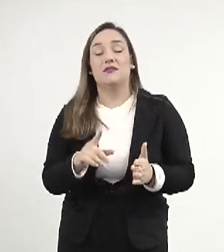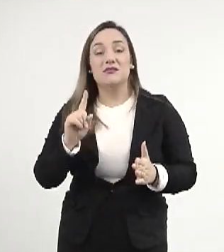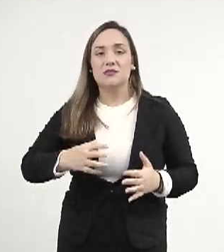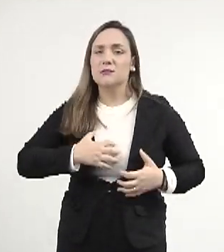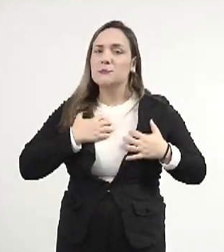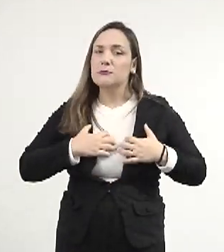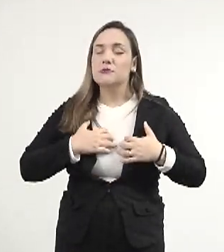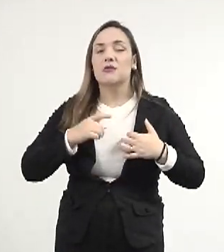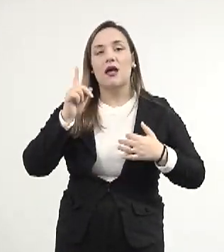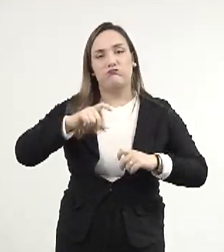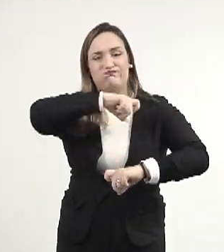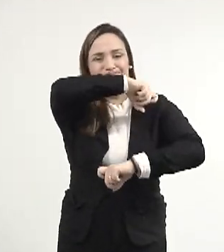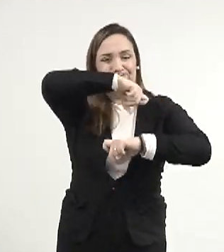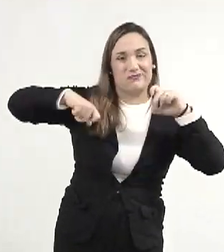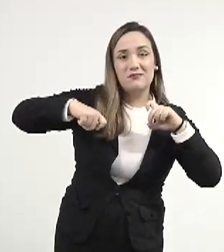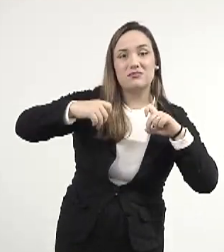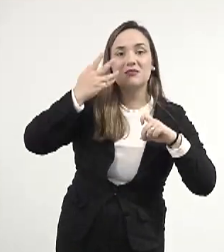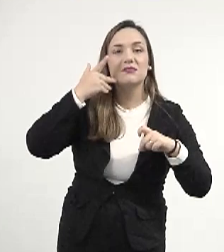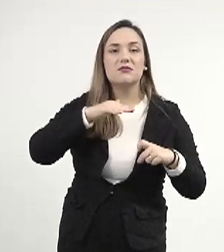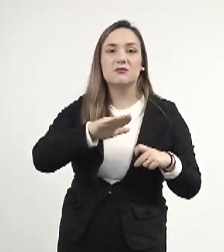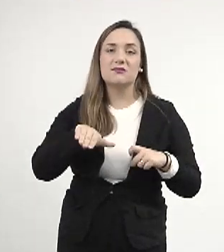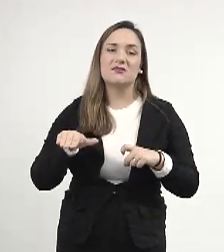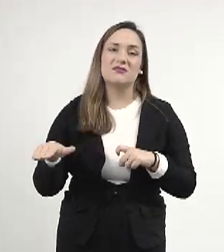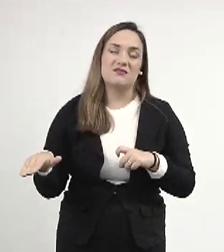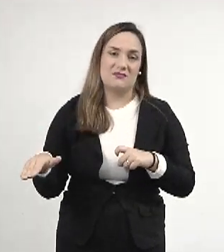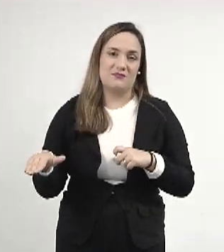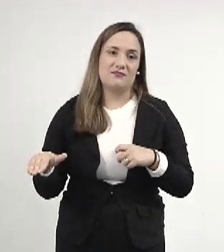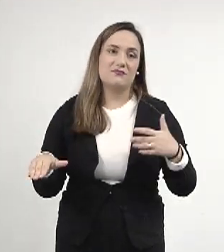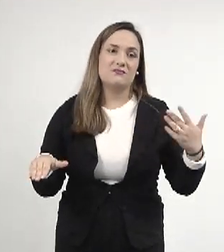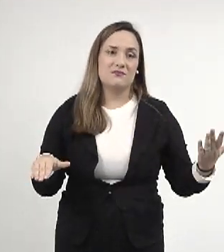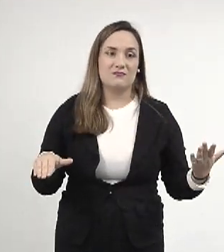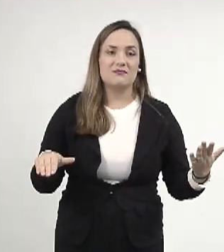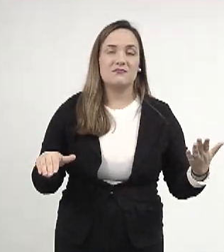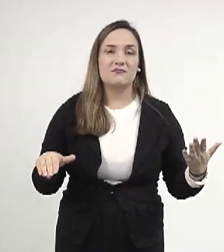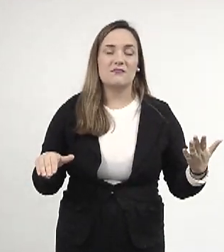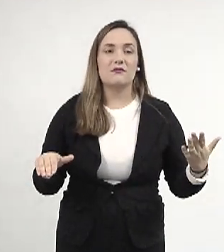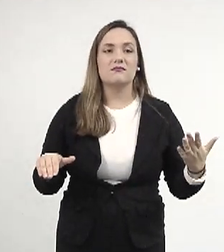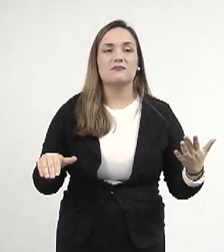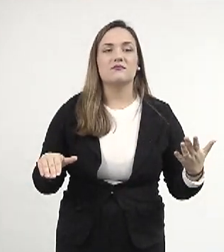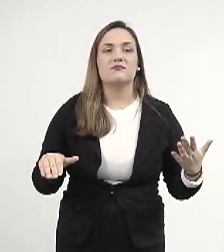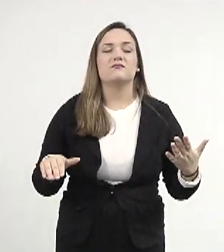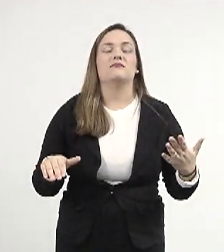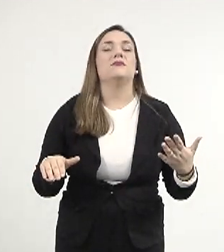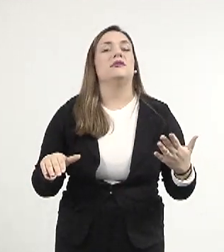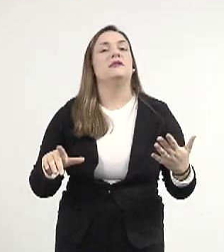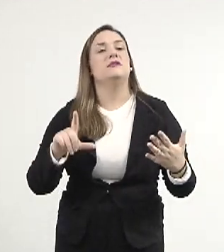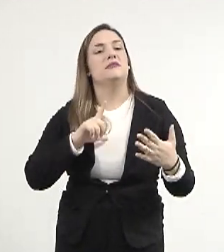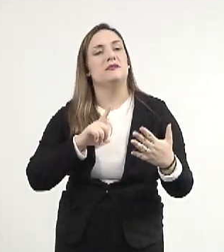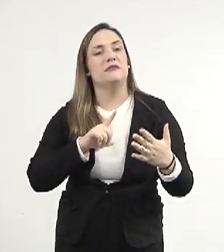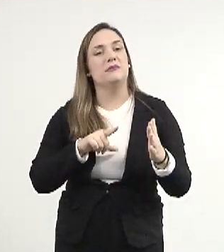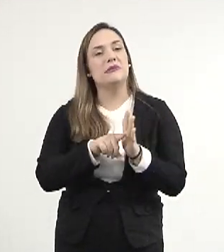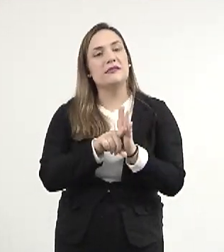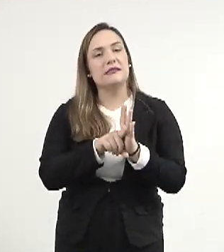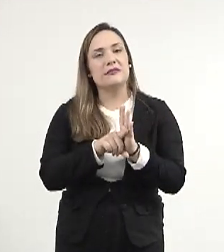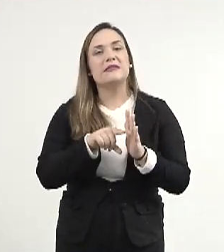o estupro de vulnerável. Chegando a esses índices